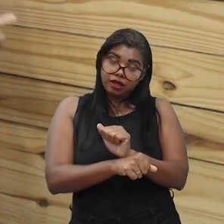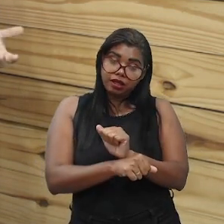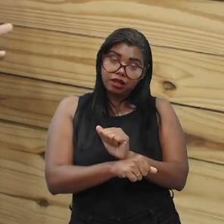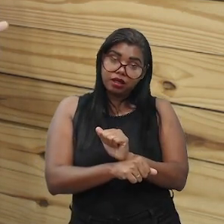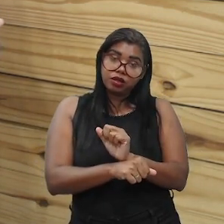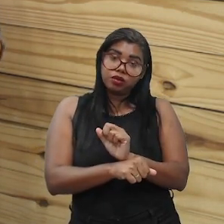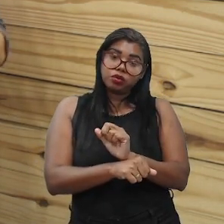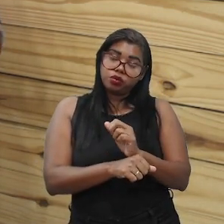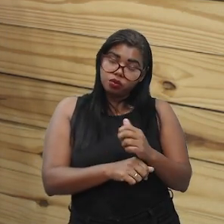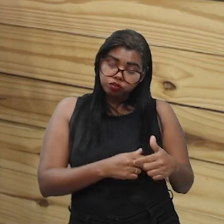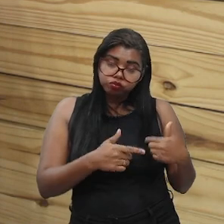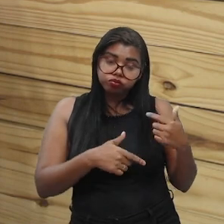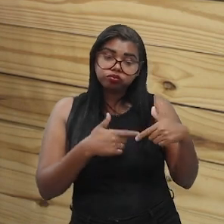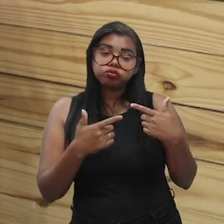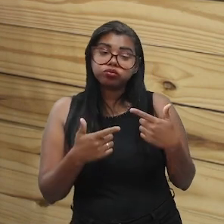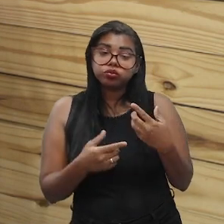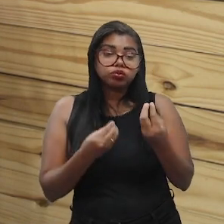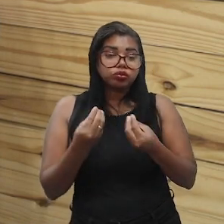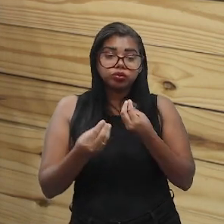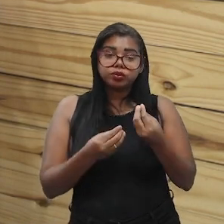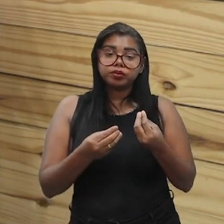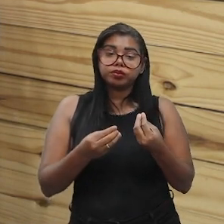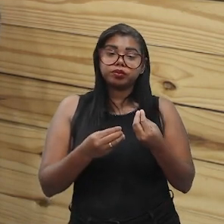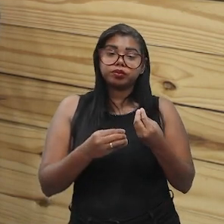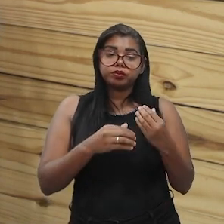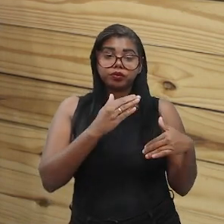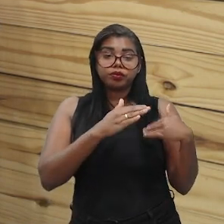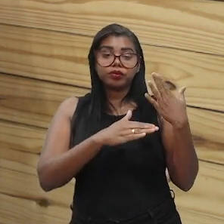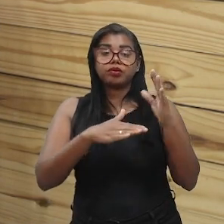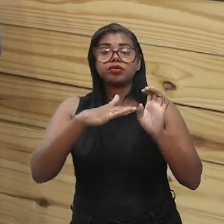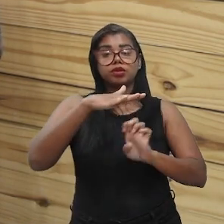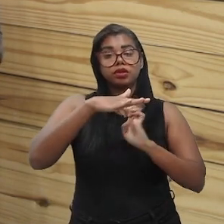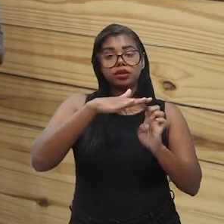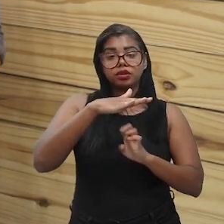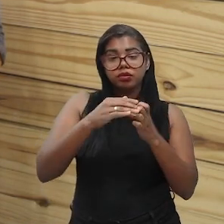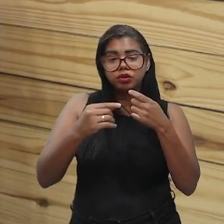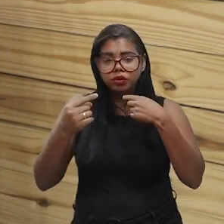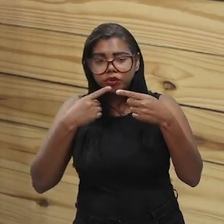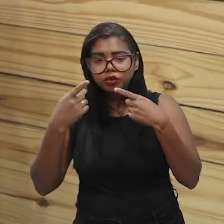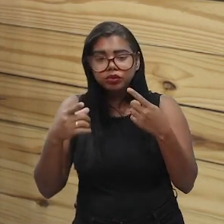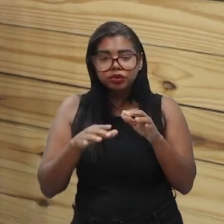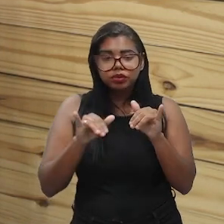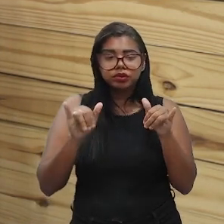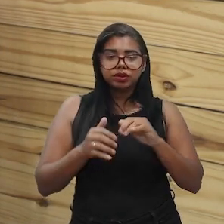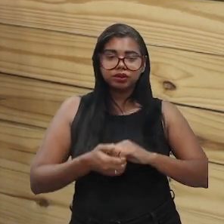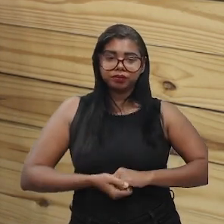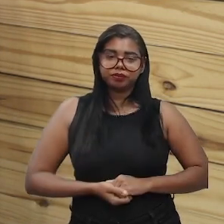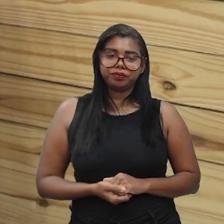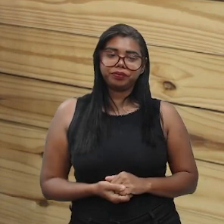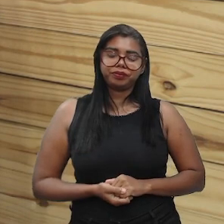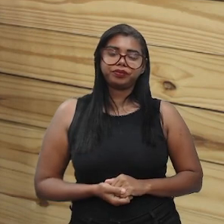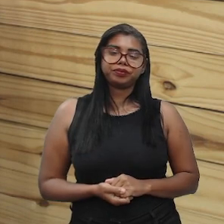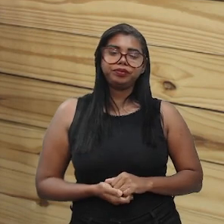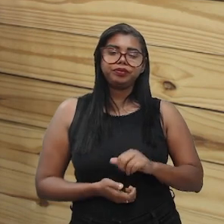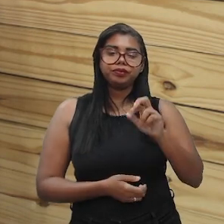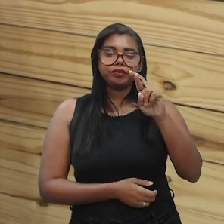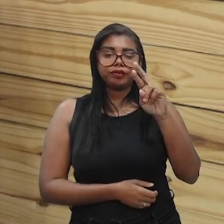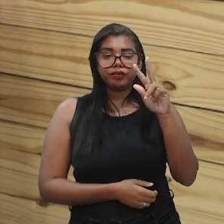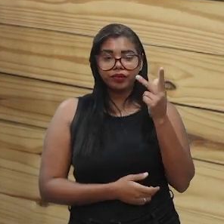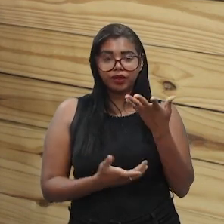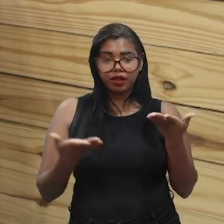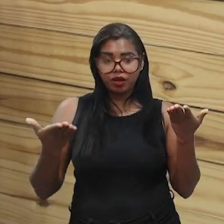tenho mais para onde crescer na minha empresa, que eu consiga também verbalizar isso. Professor, em recursos humanos hoje,